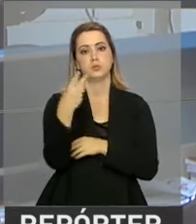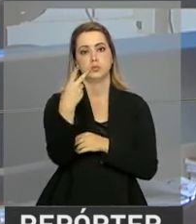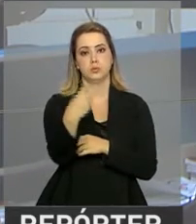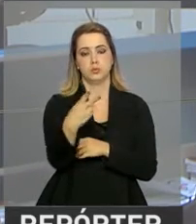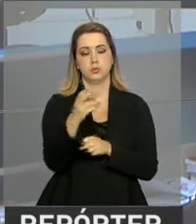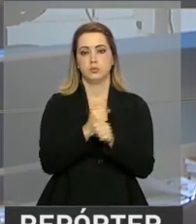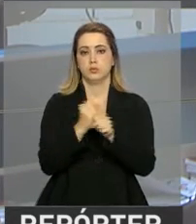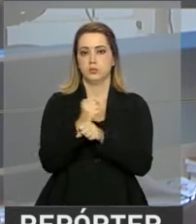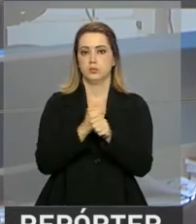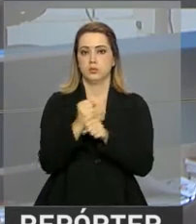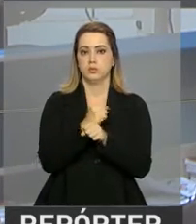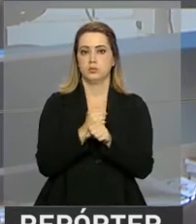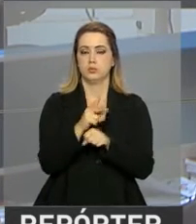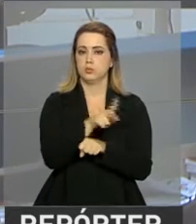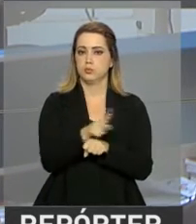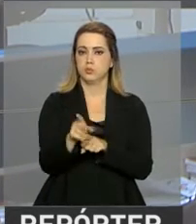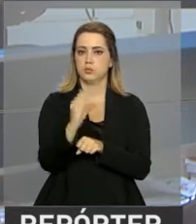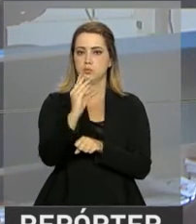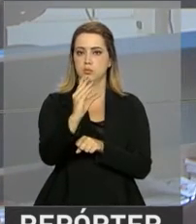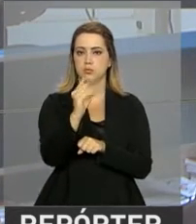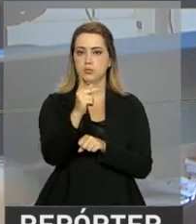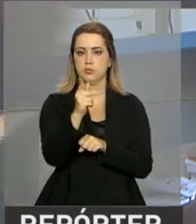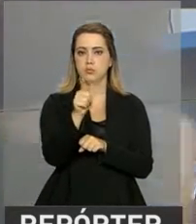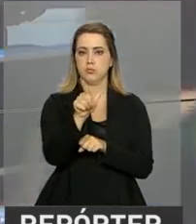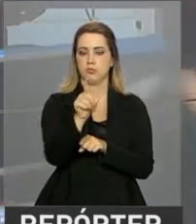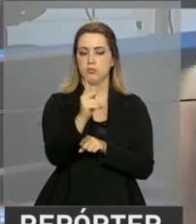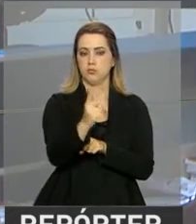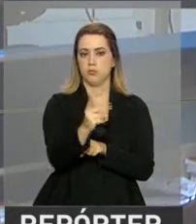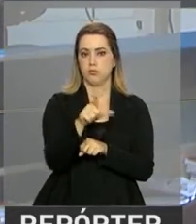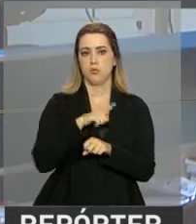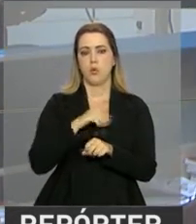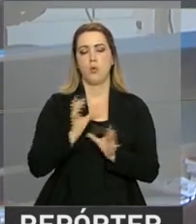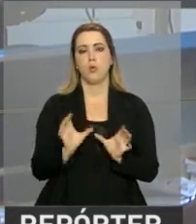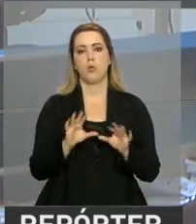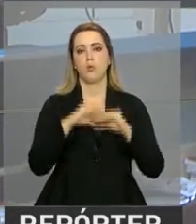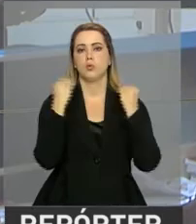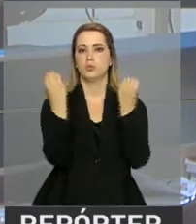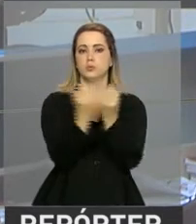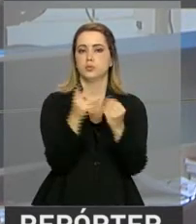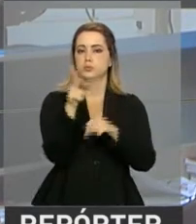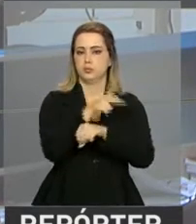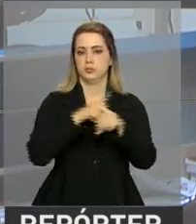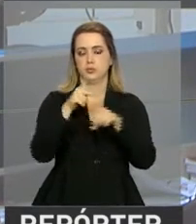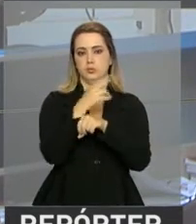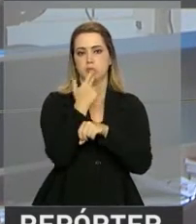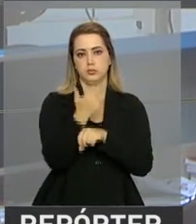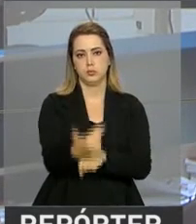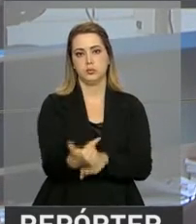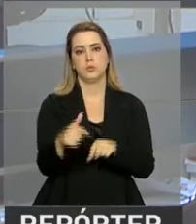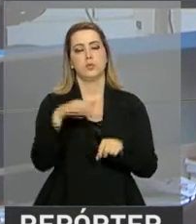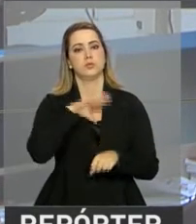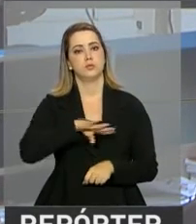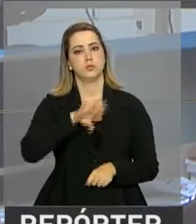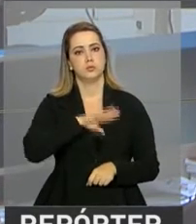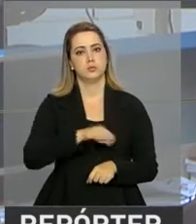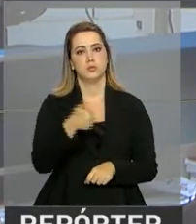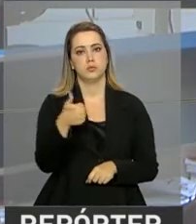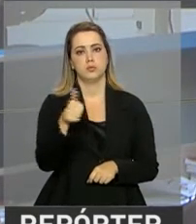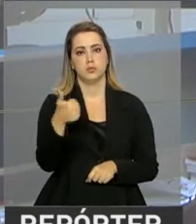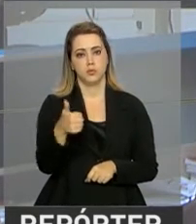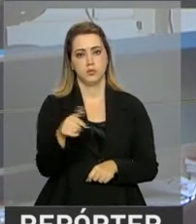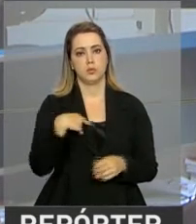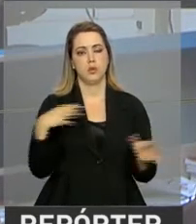anos na presidência da cplp comunidade de países de língua portuguesa a 11ª cúpula dos países foi